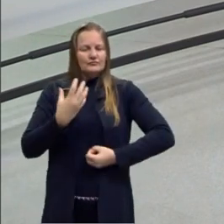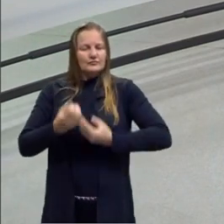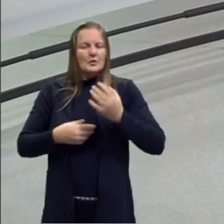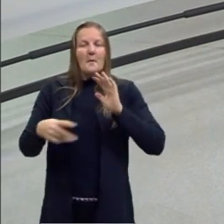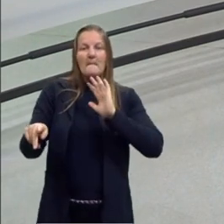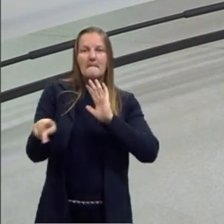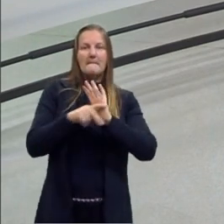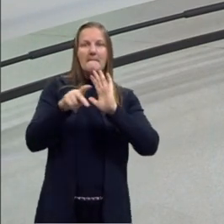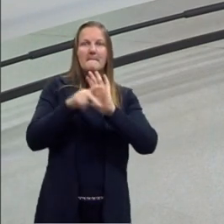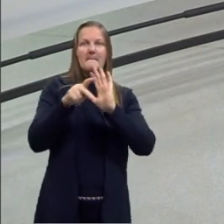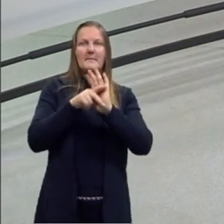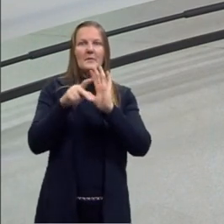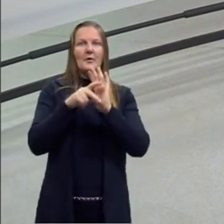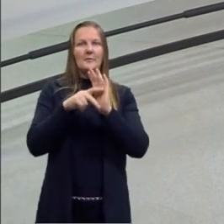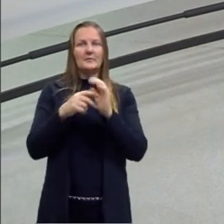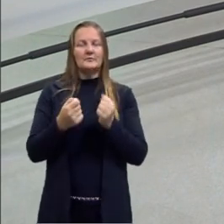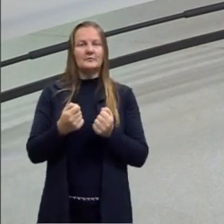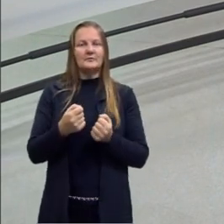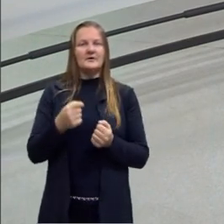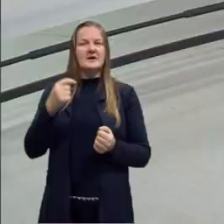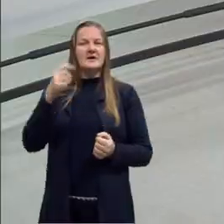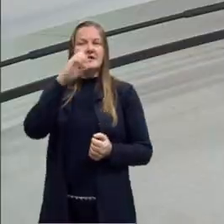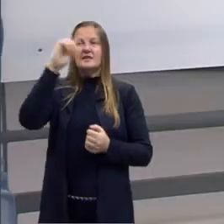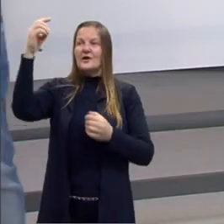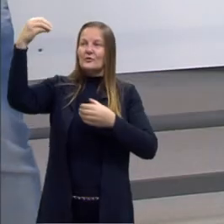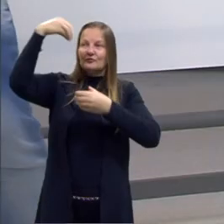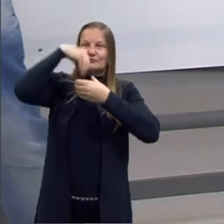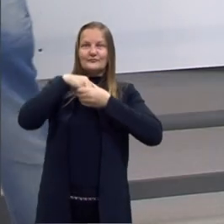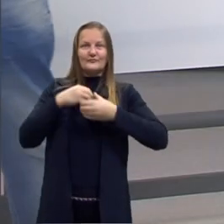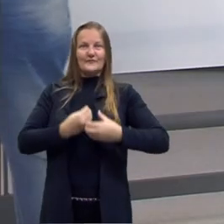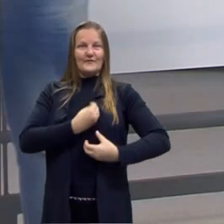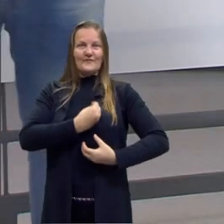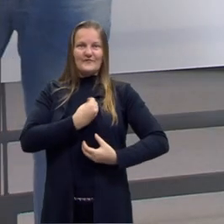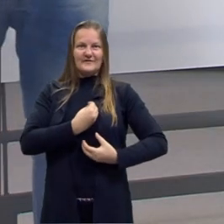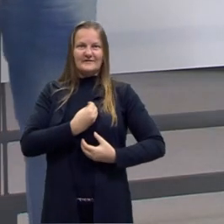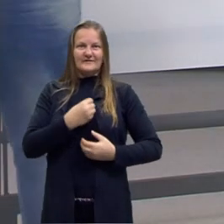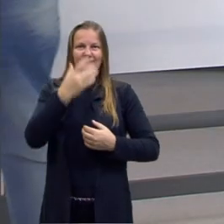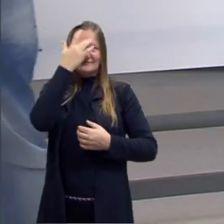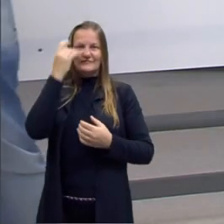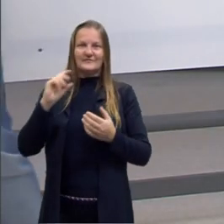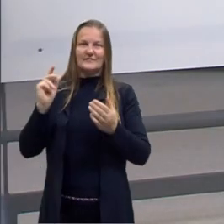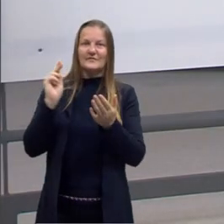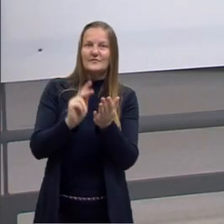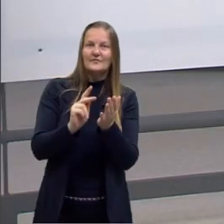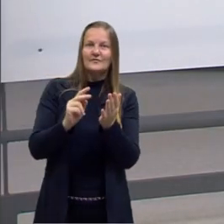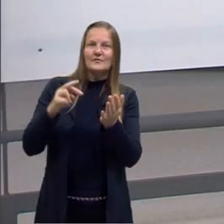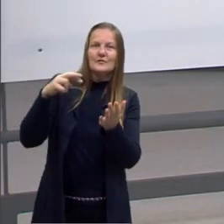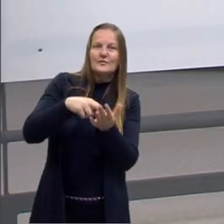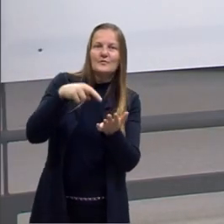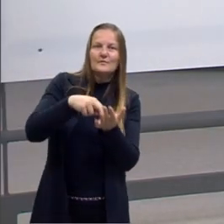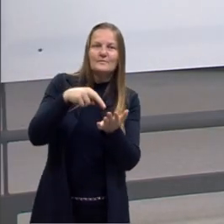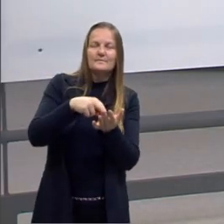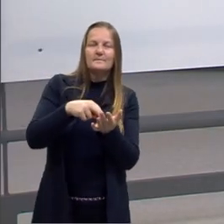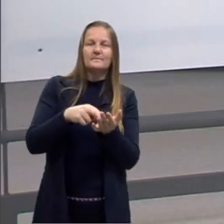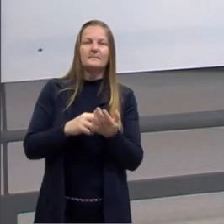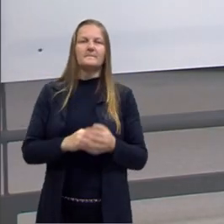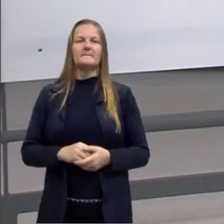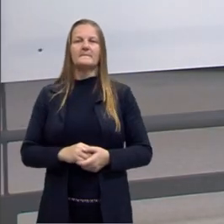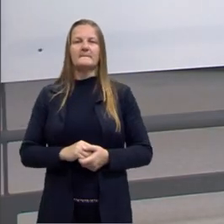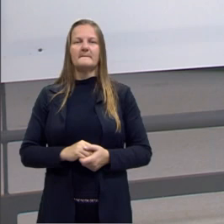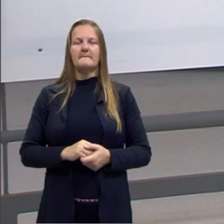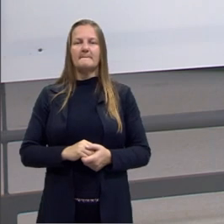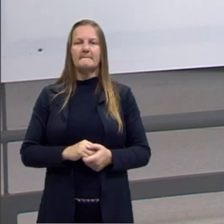são mais grandiosa do próprio Deus então não é aqui o uma tentativa de retratar o Deus a